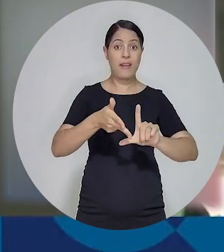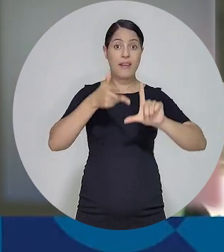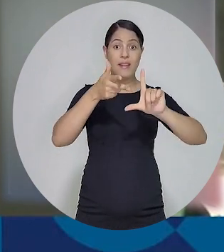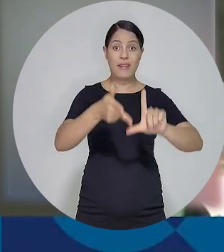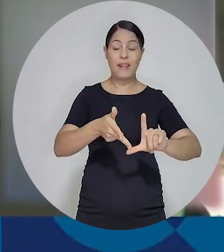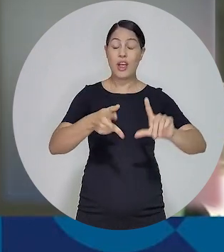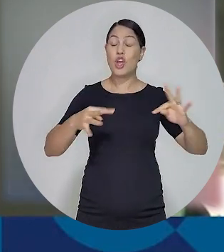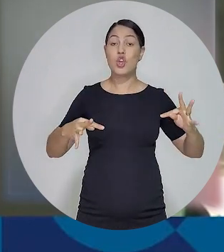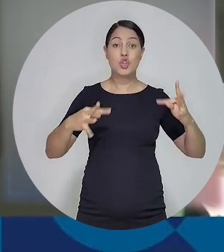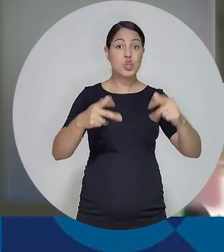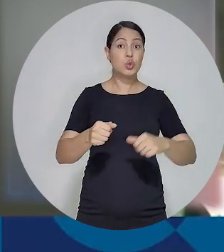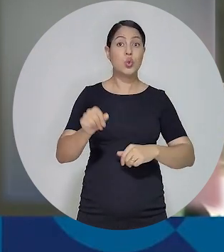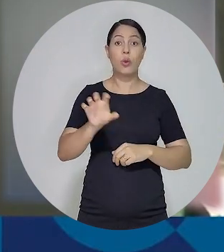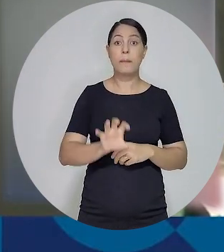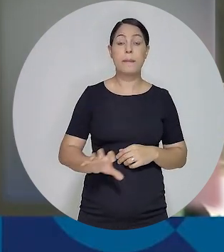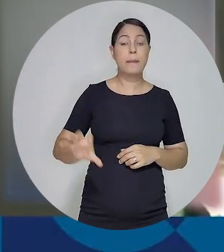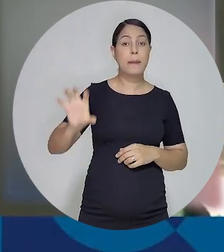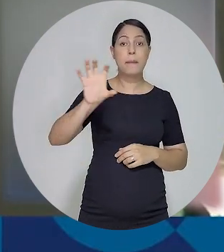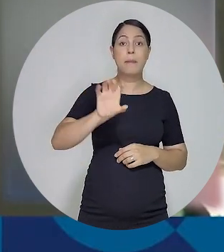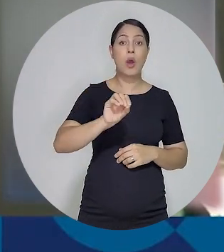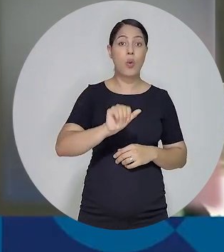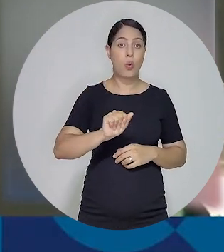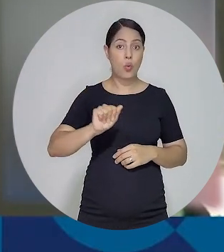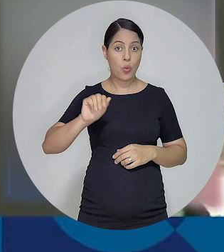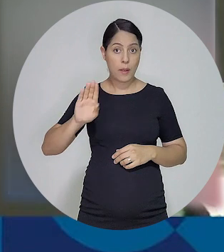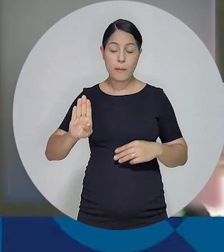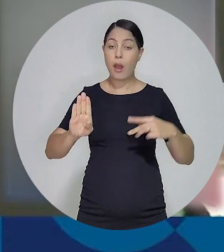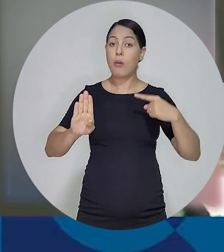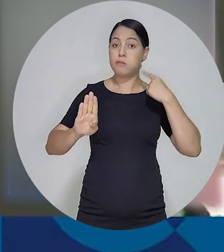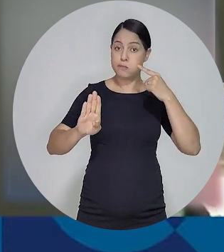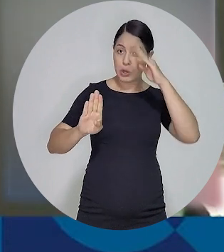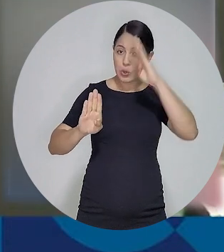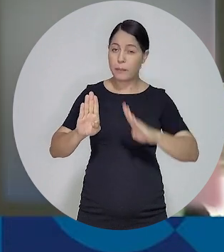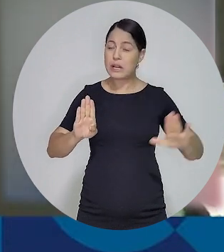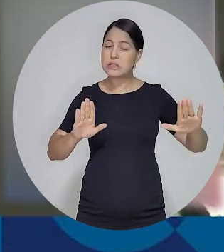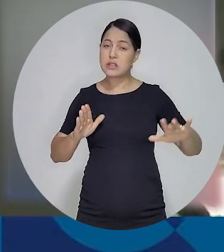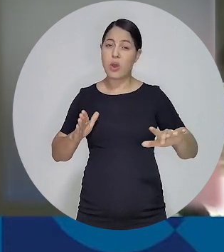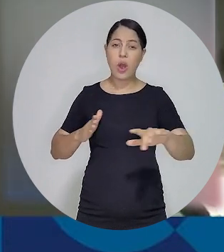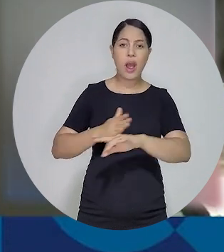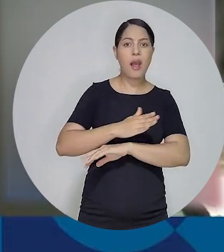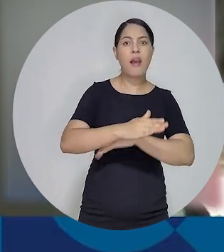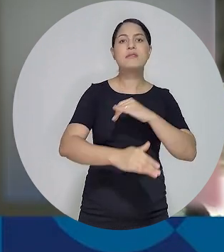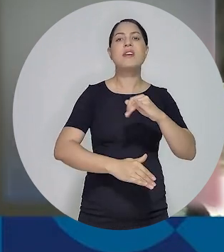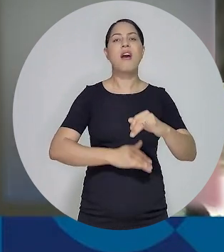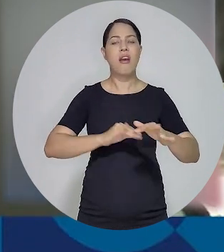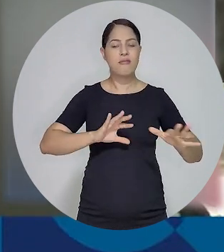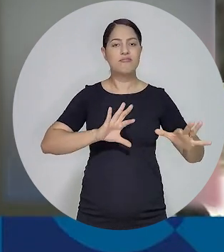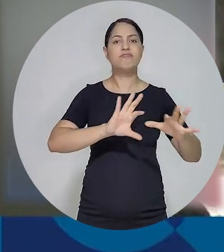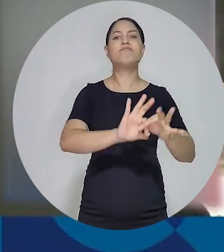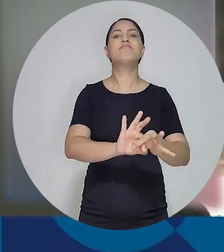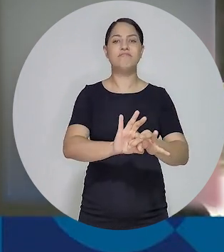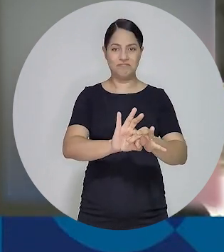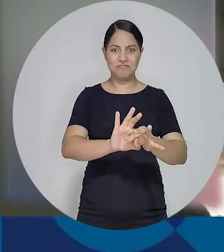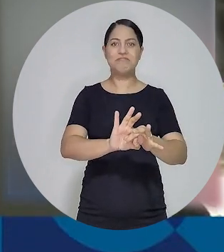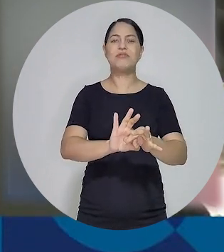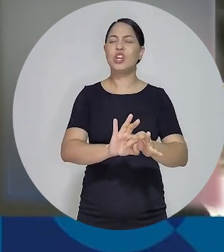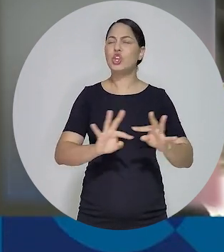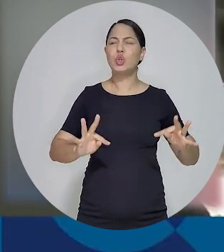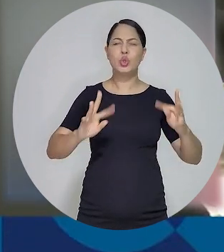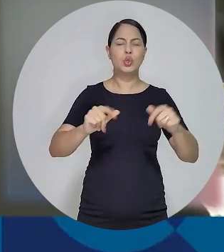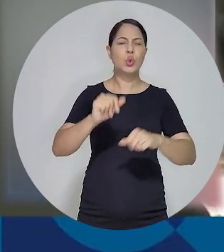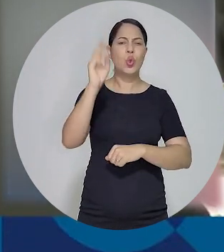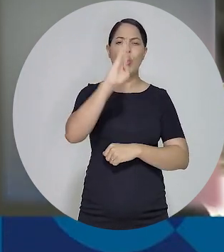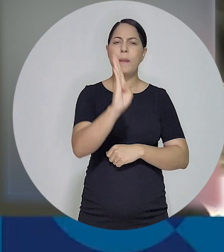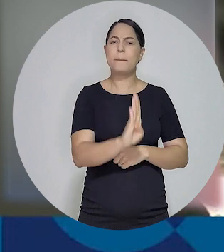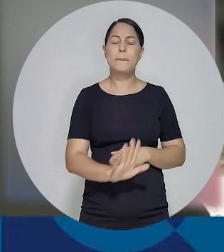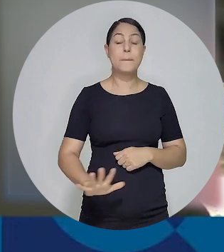de todos os órgãos da ordem, ao encontro da advocacia brasileira, onde quer que ela esteja, em todos os rincões do Brasil.